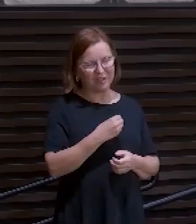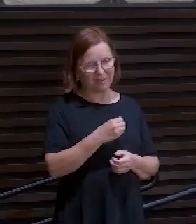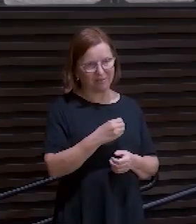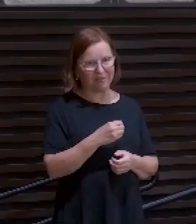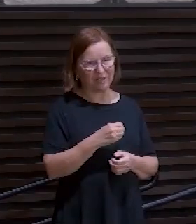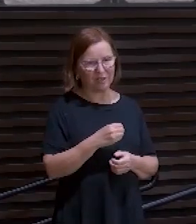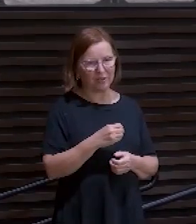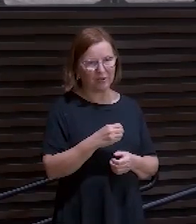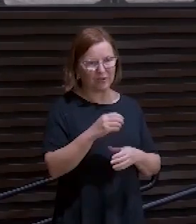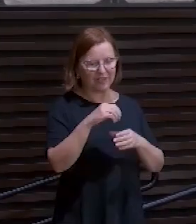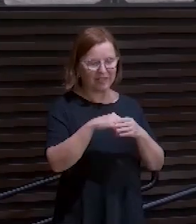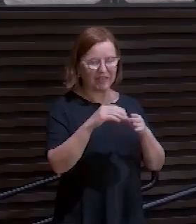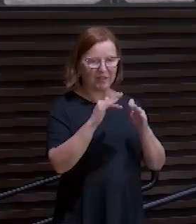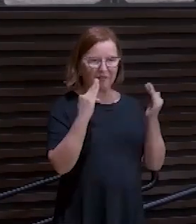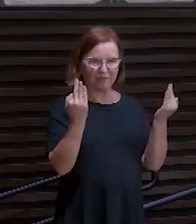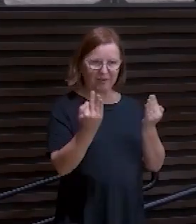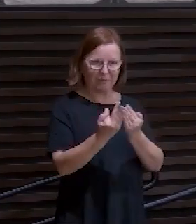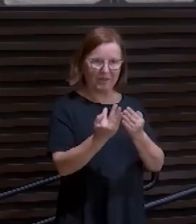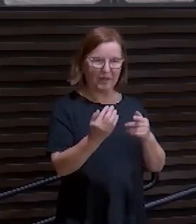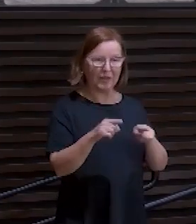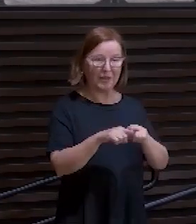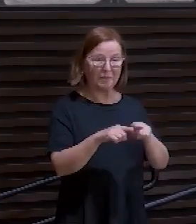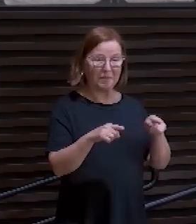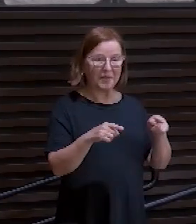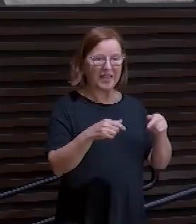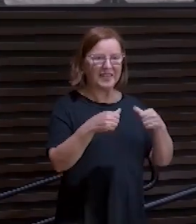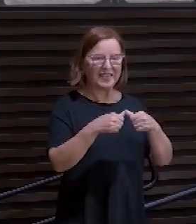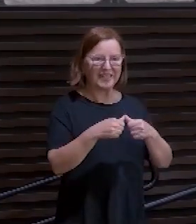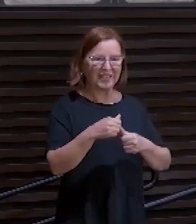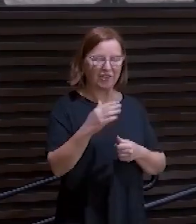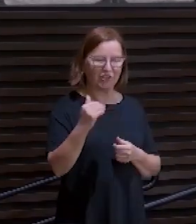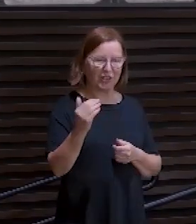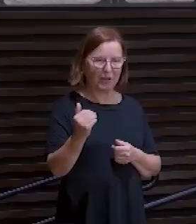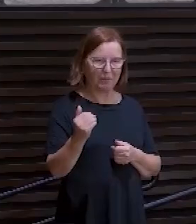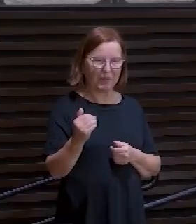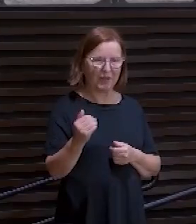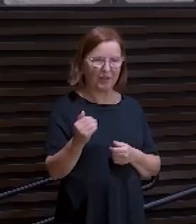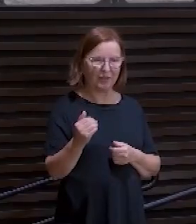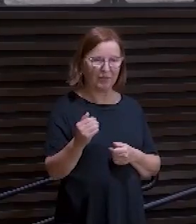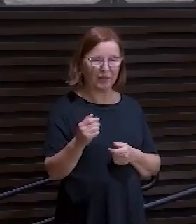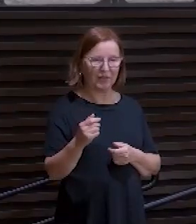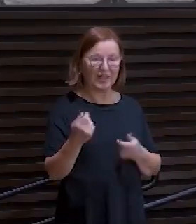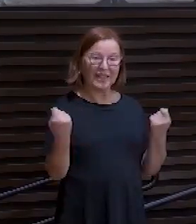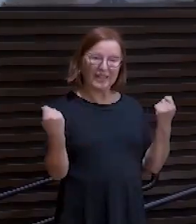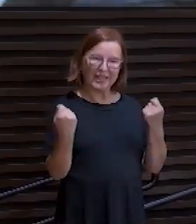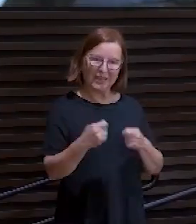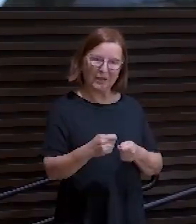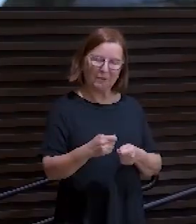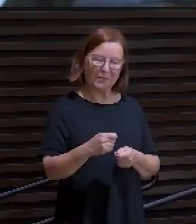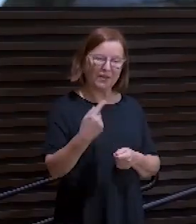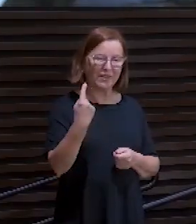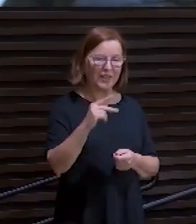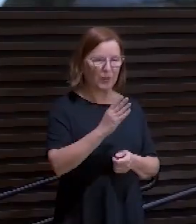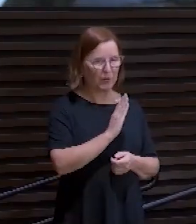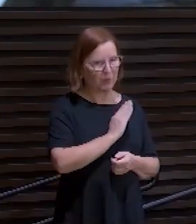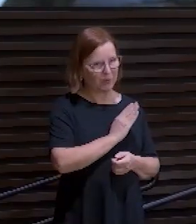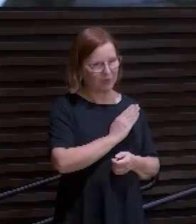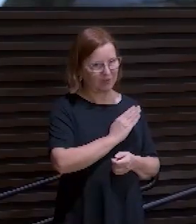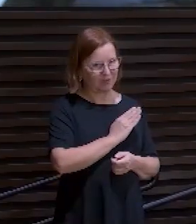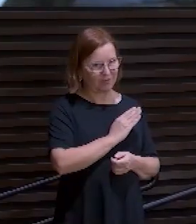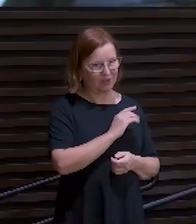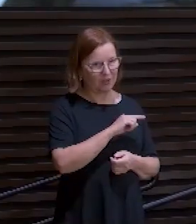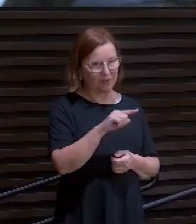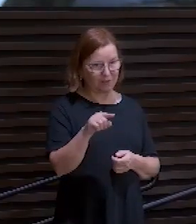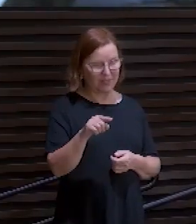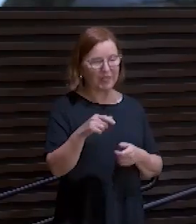Mas essa vocação depende de uma disposição do teu coração. Você precisa aprender a servir.